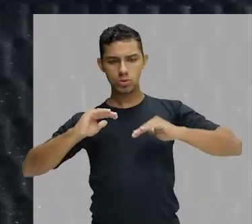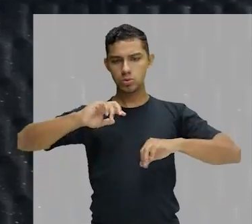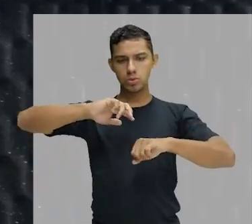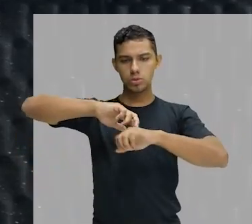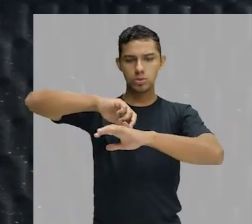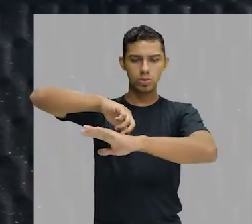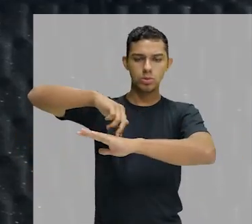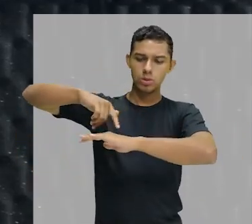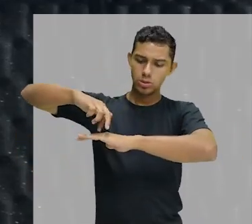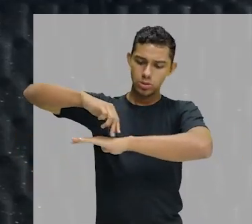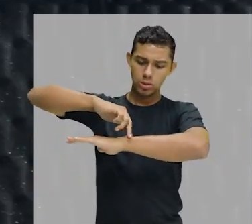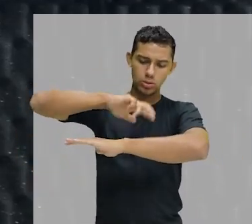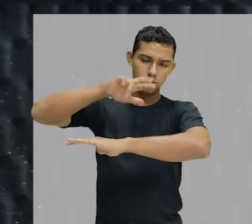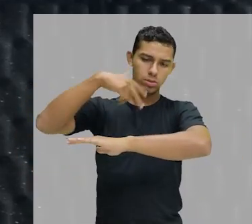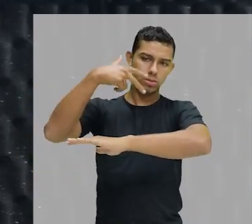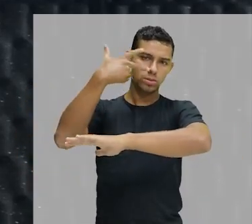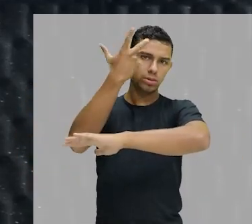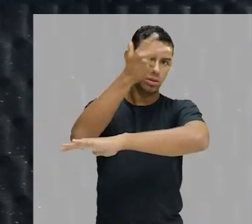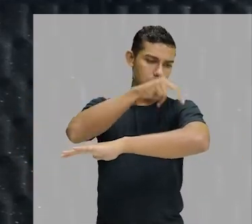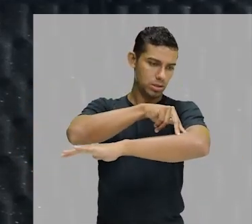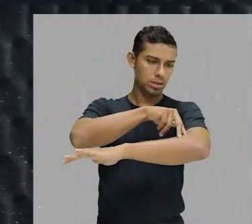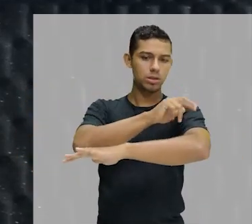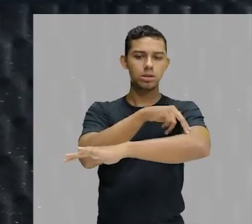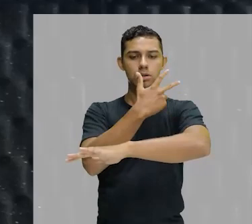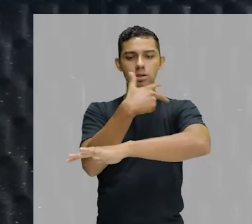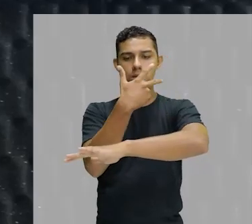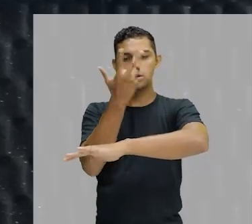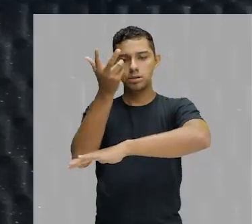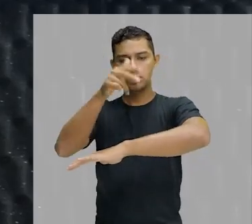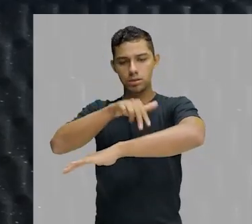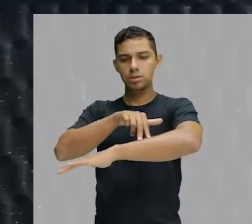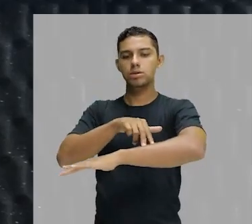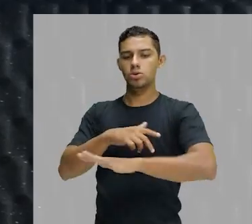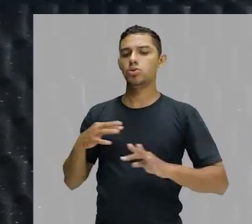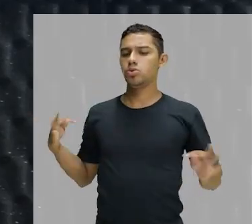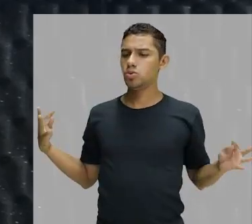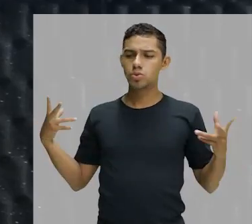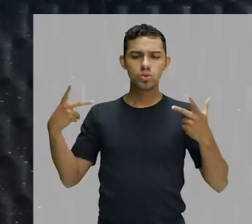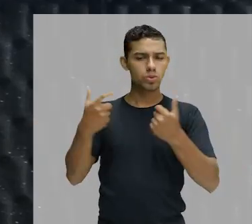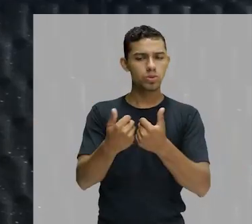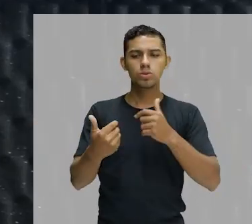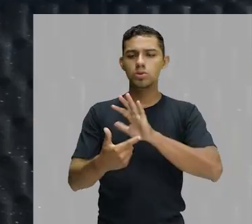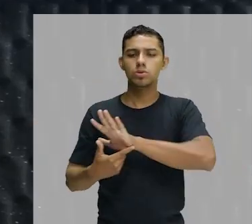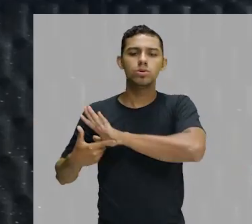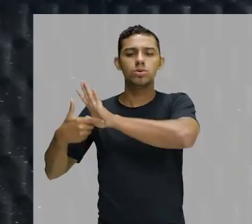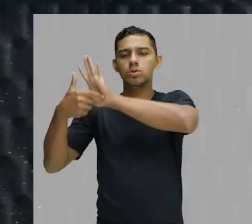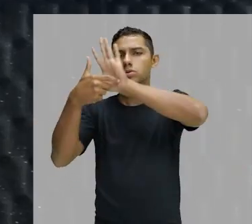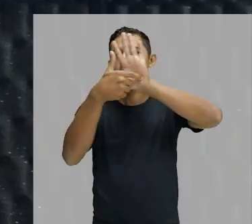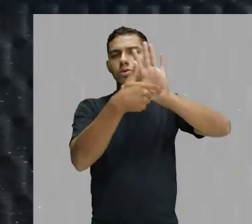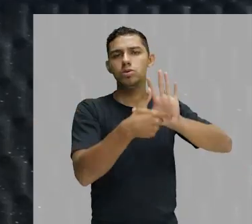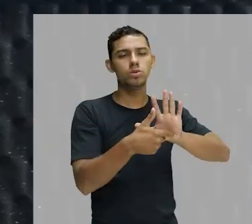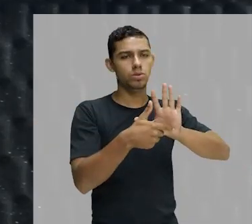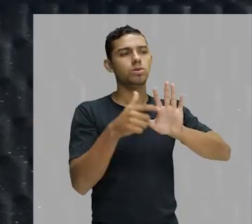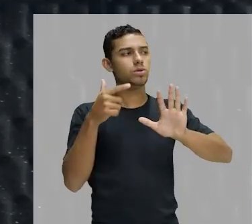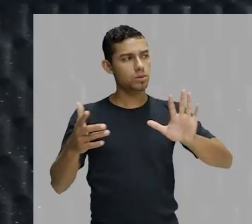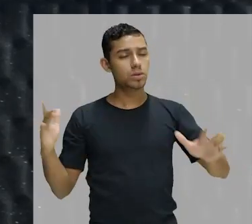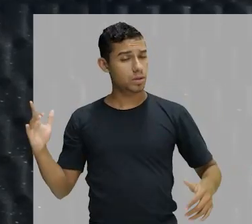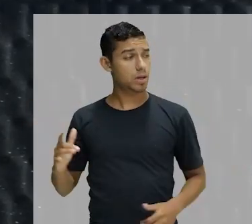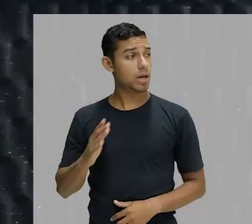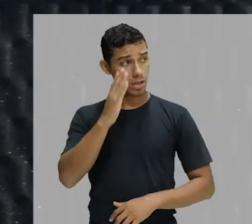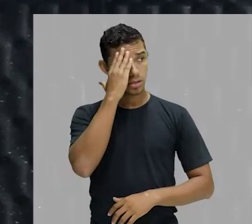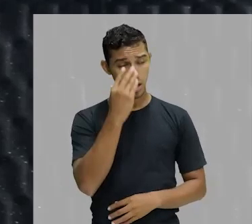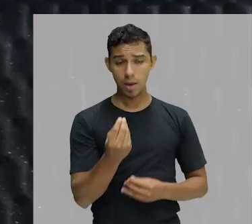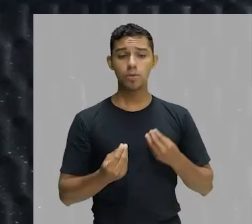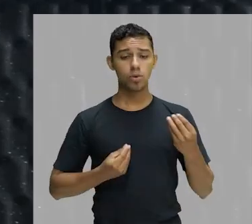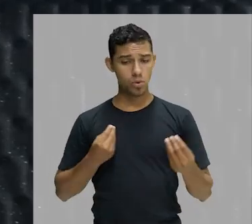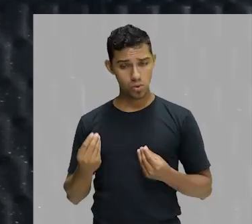cambalhotas, piruetas, saltos carpados, tudo aquilo que ela realizava durante as suas apresentações. Ela sabe como